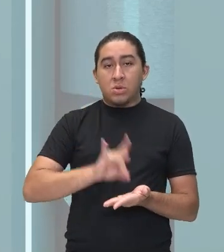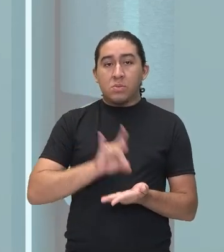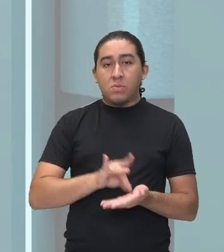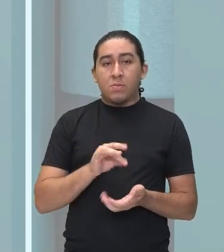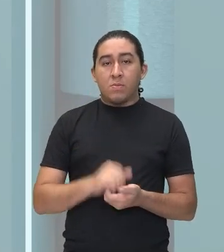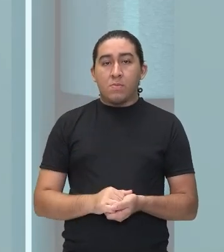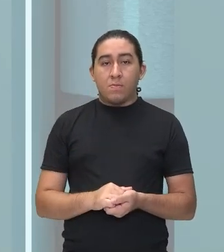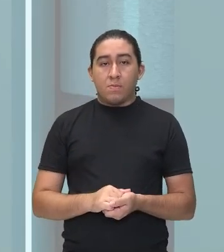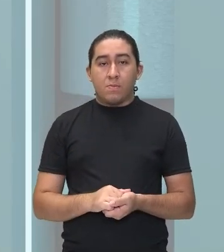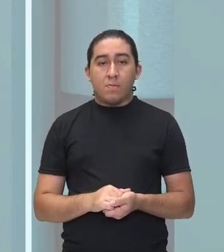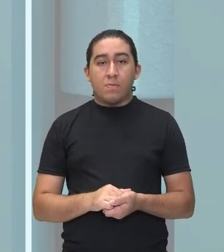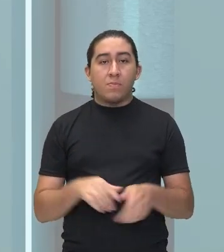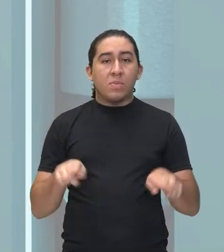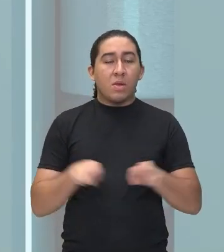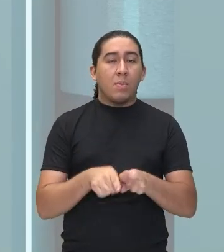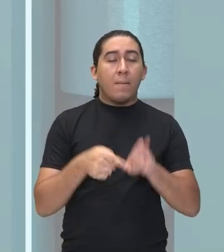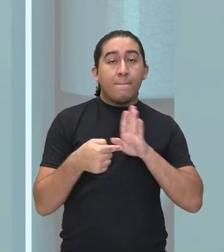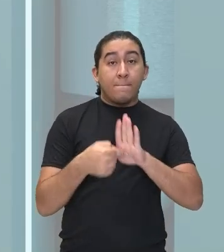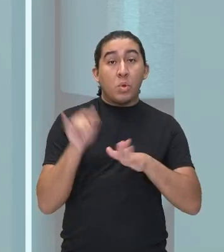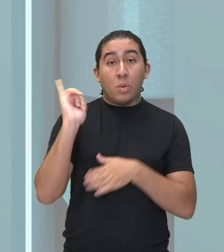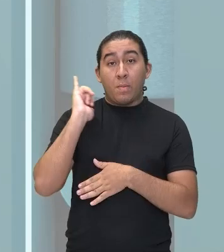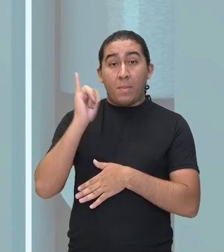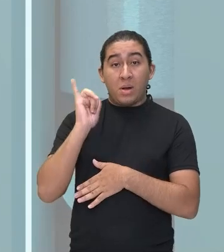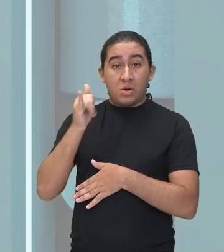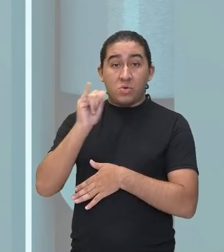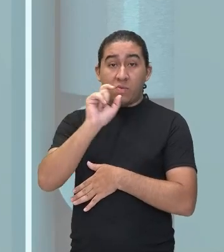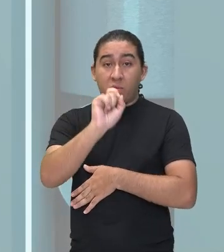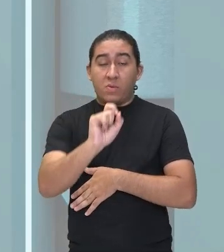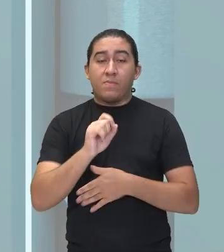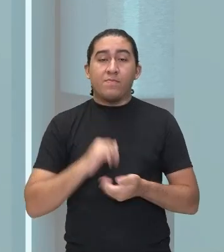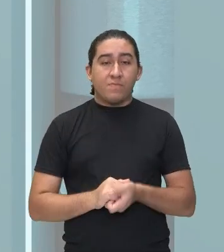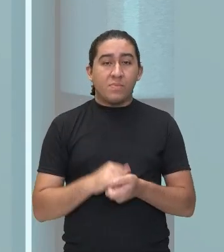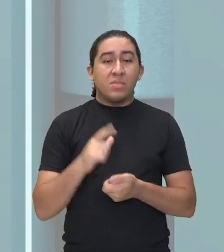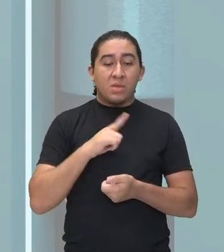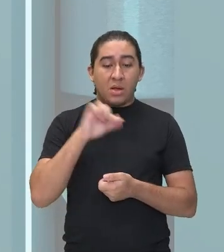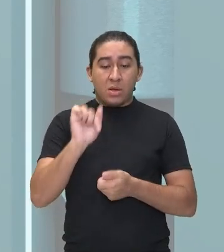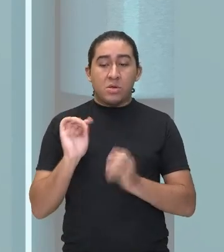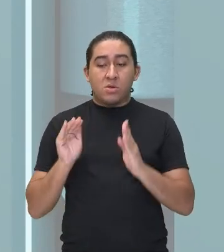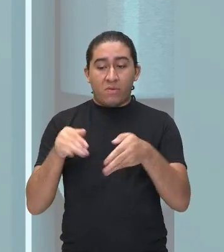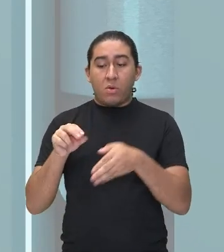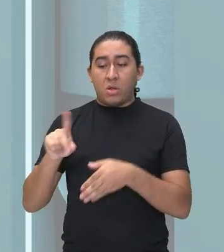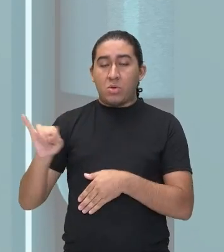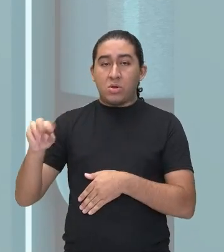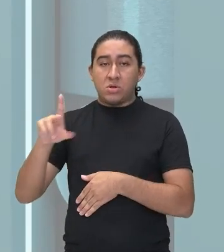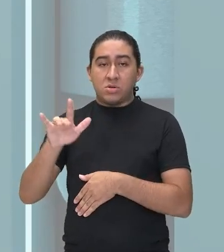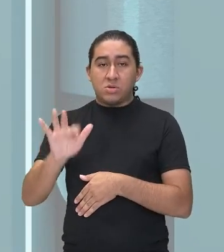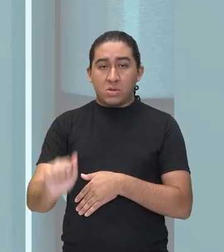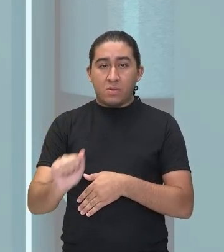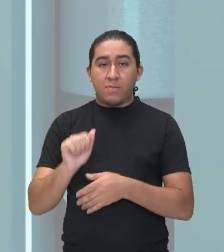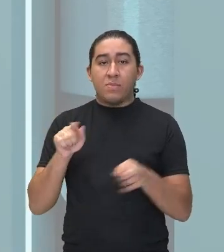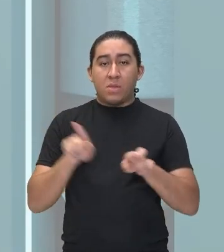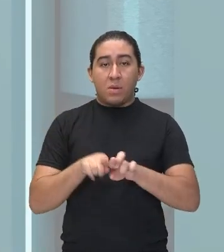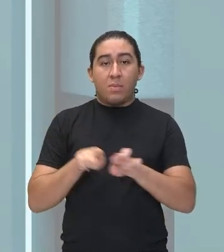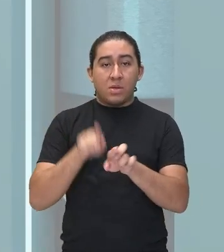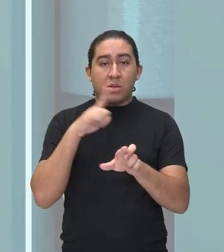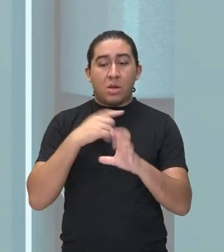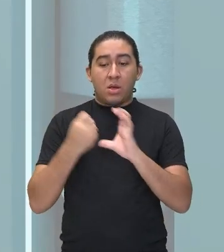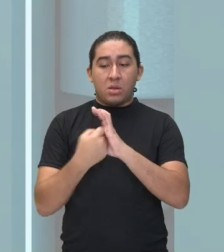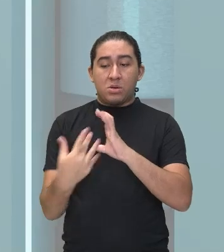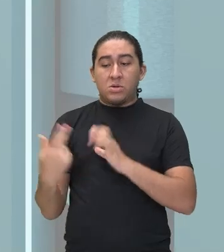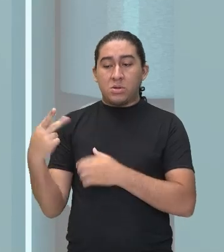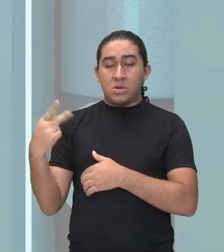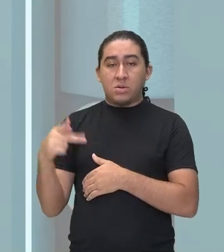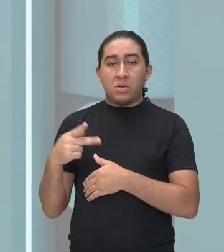interessante. E ele traz uma narrativa bastante naturalista, e ele traz as características